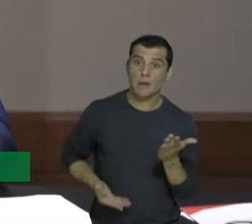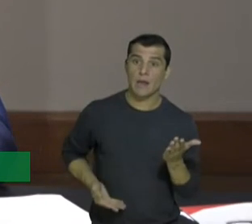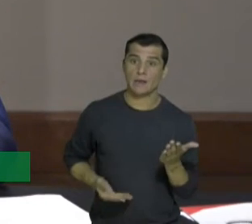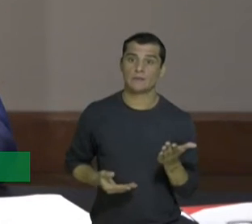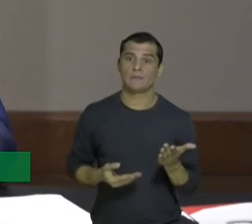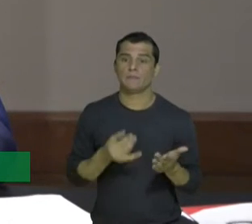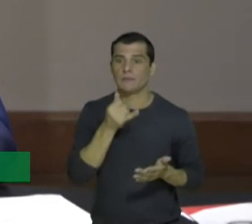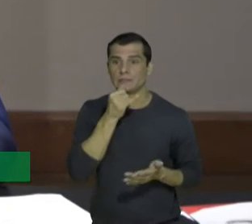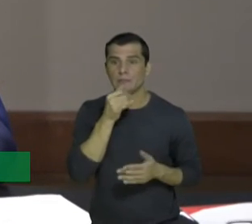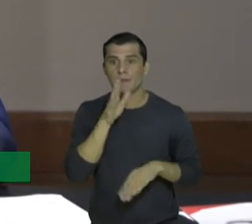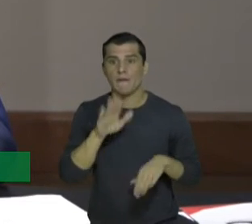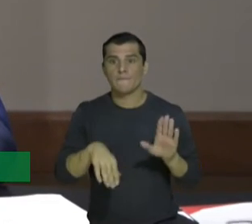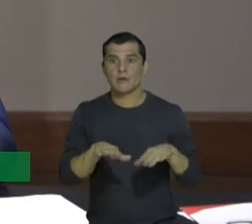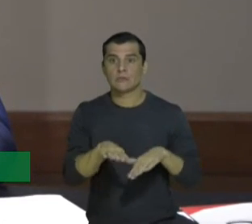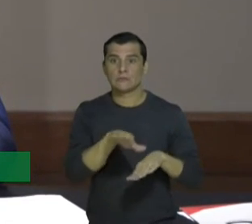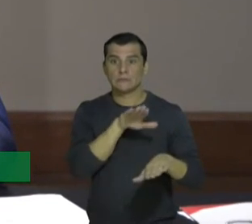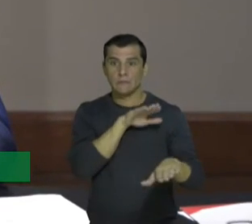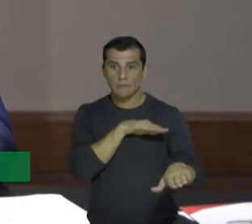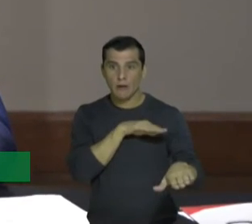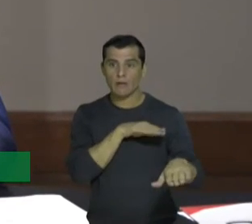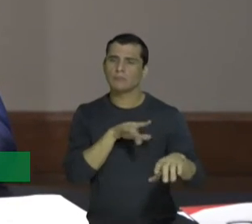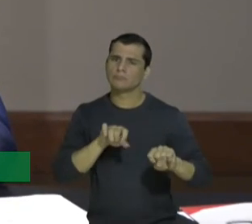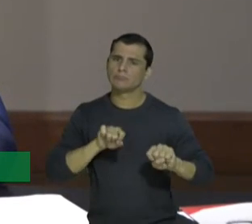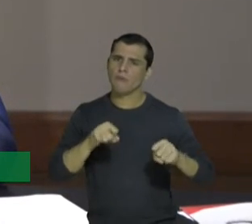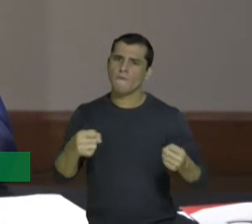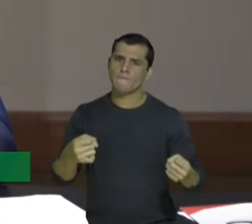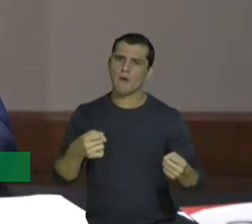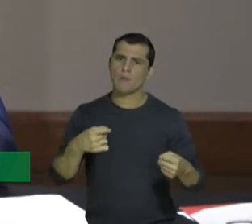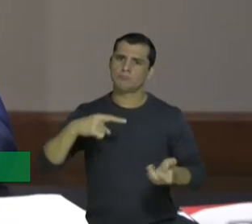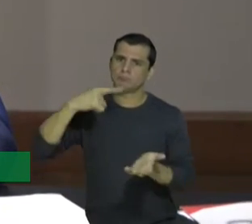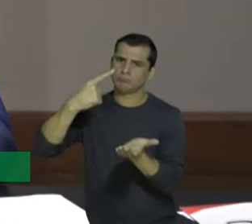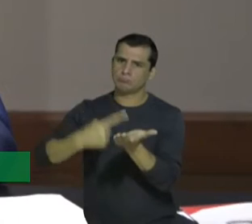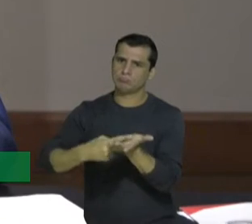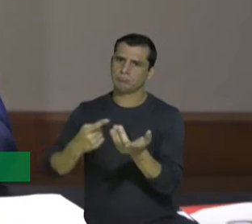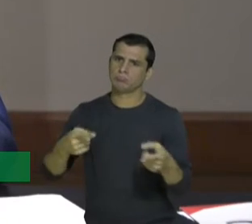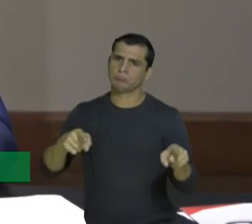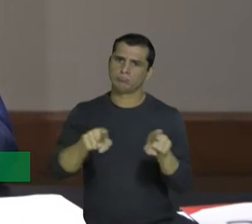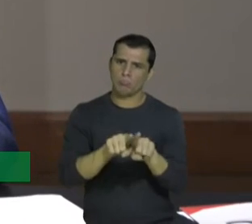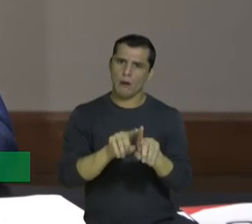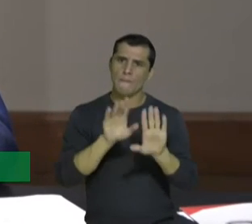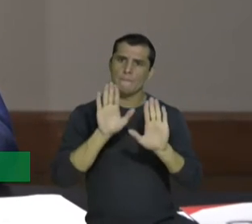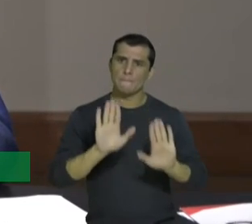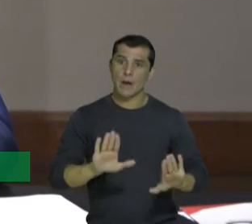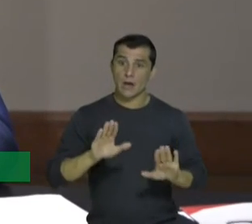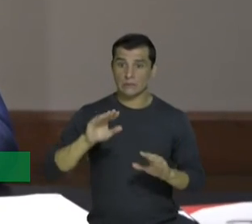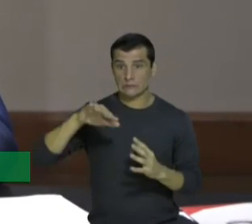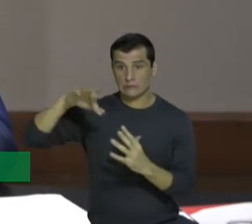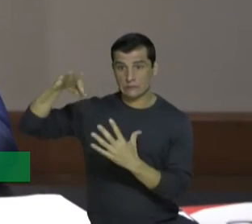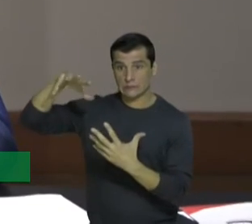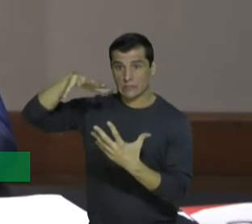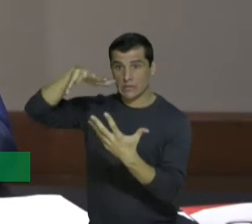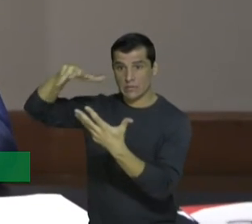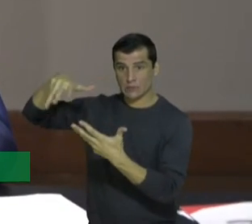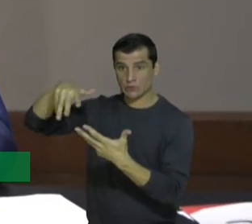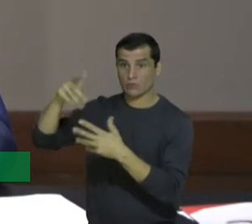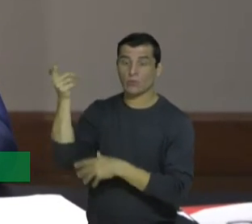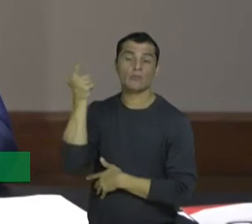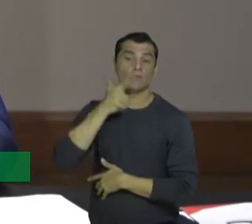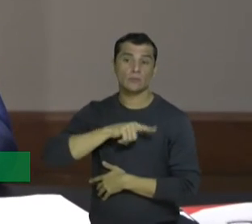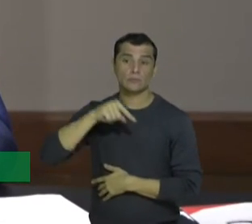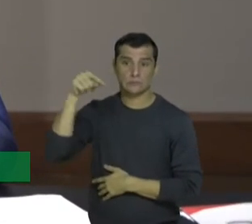né para até se chegar ao final desse acordo mas eh a internacionalização já chegou até